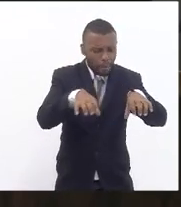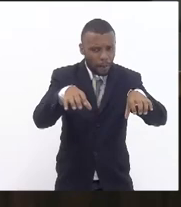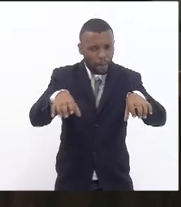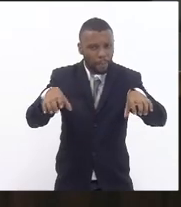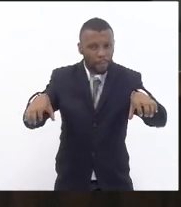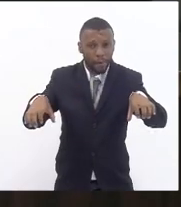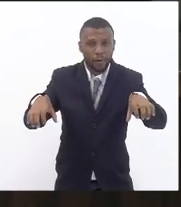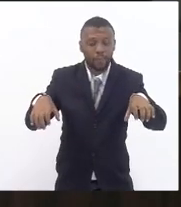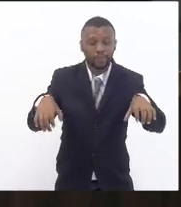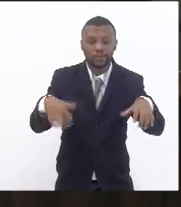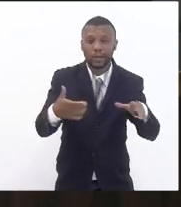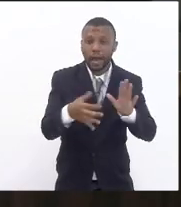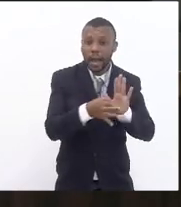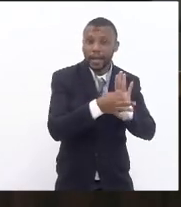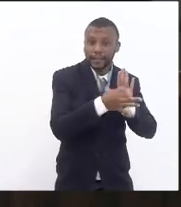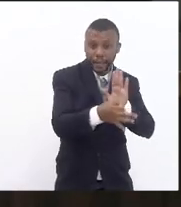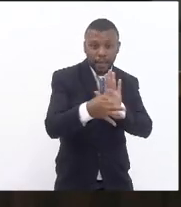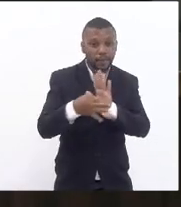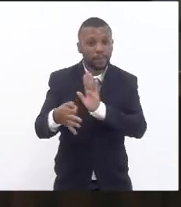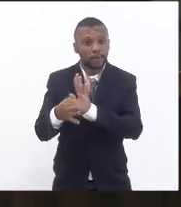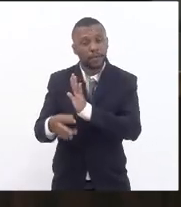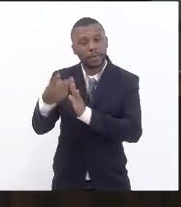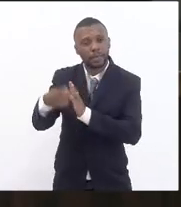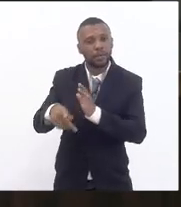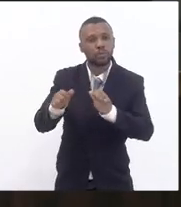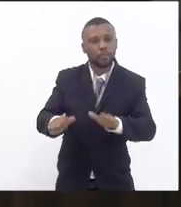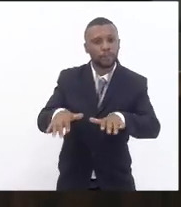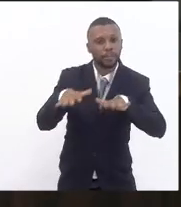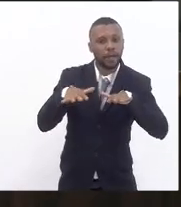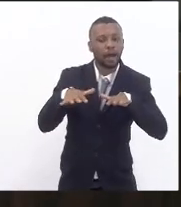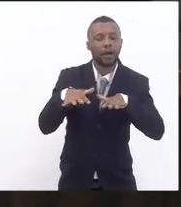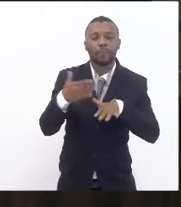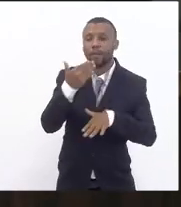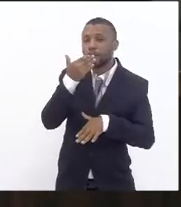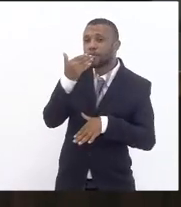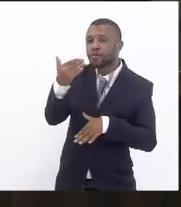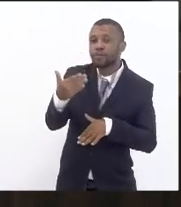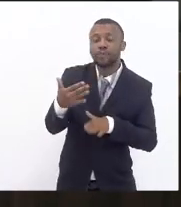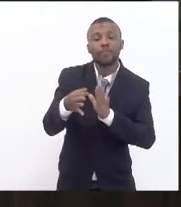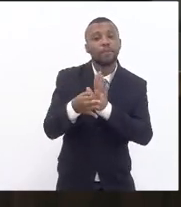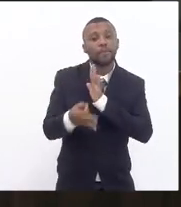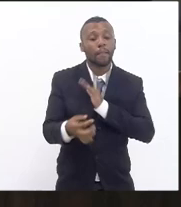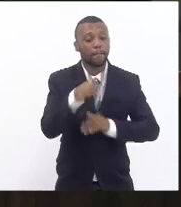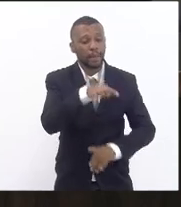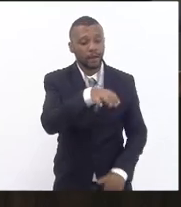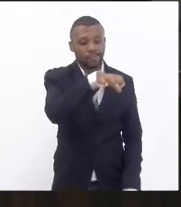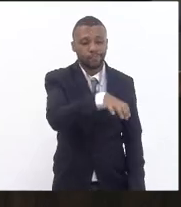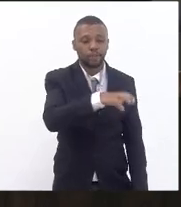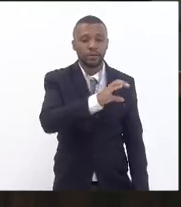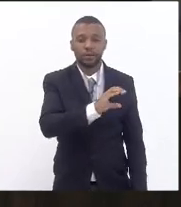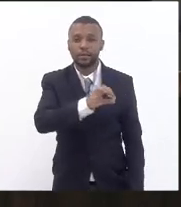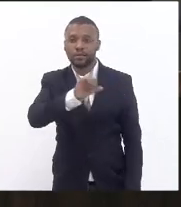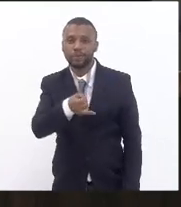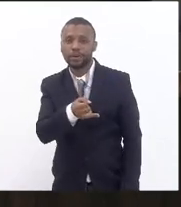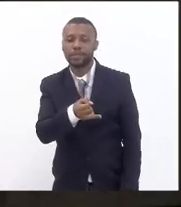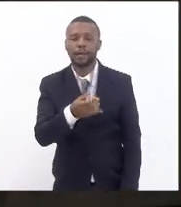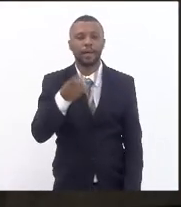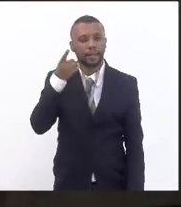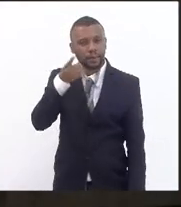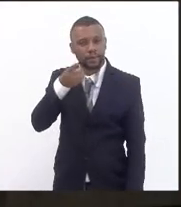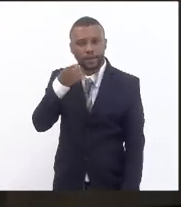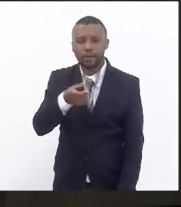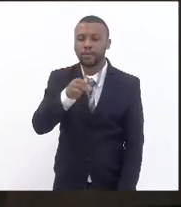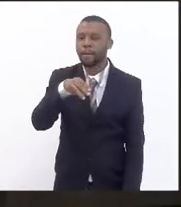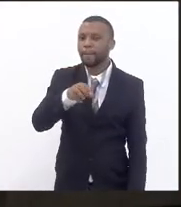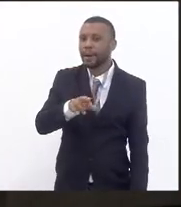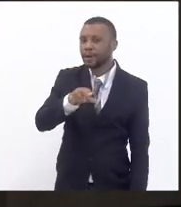as emendas de plenário. Para emitir parecer pela CCJ, deputado Márcio Pacheco. Senhor